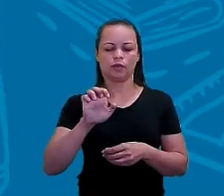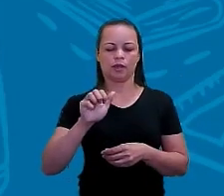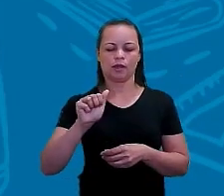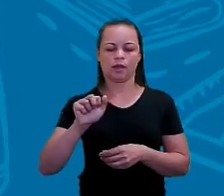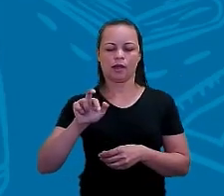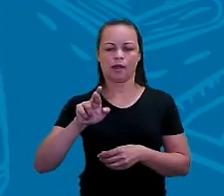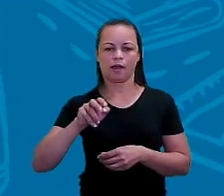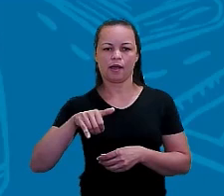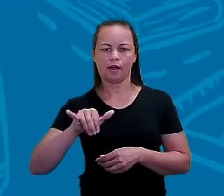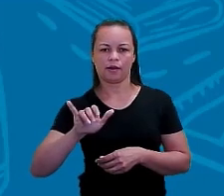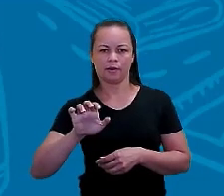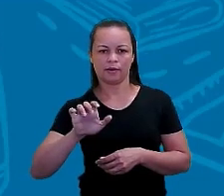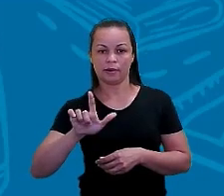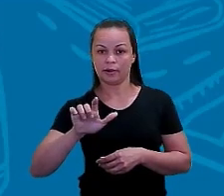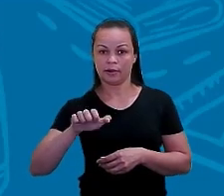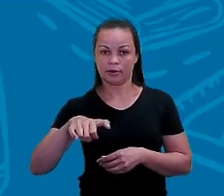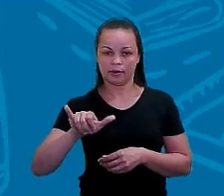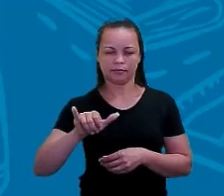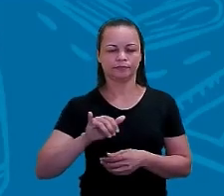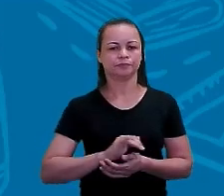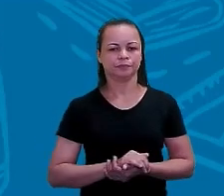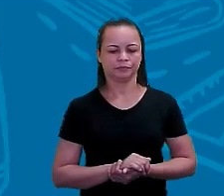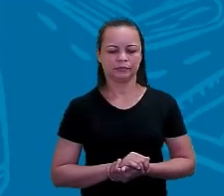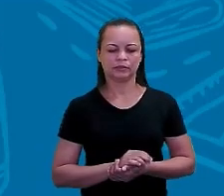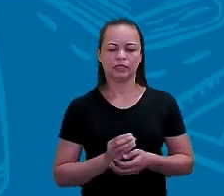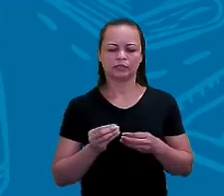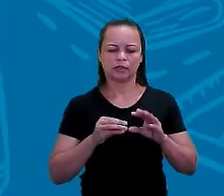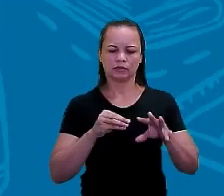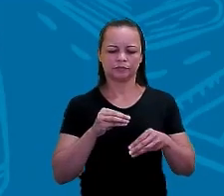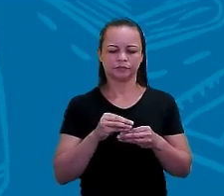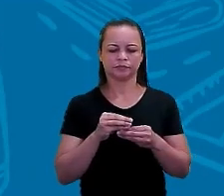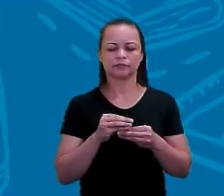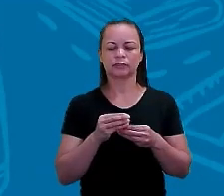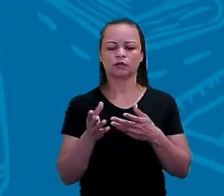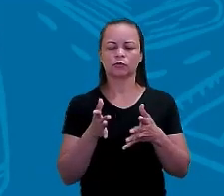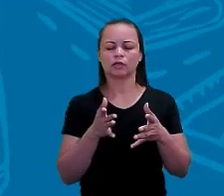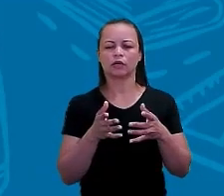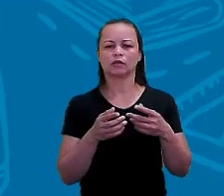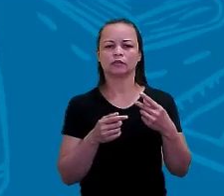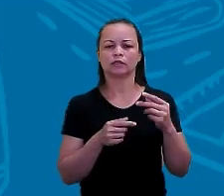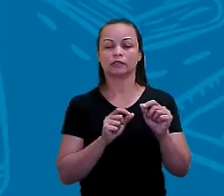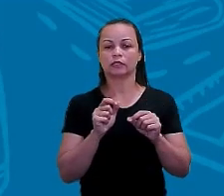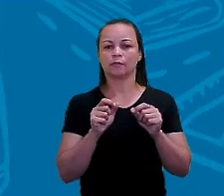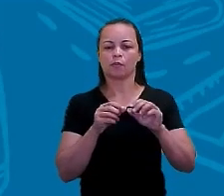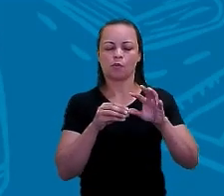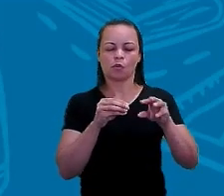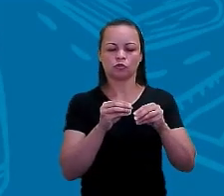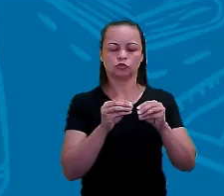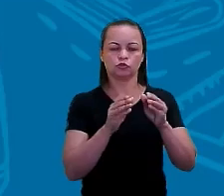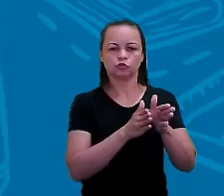negar, basta colocar a palavrinha did not depois do